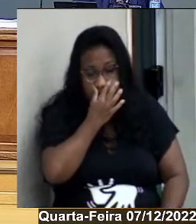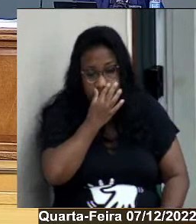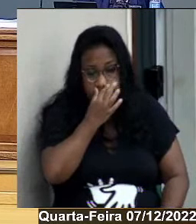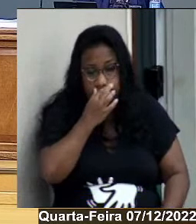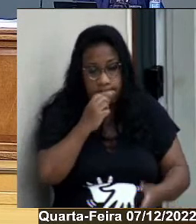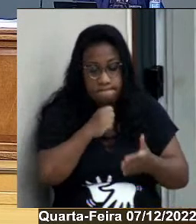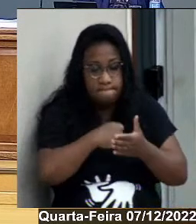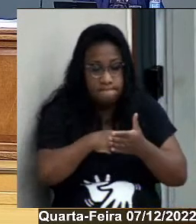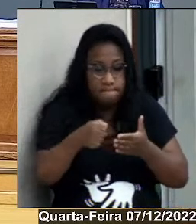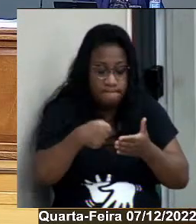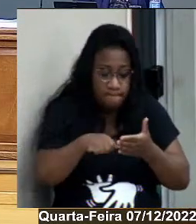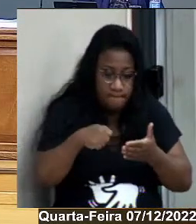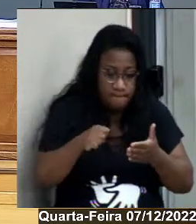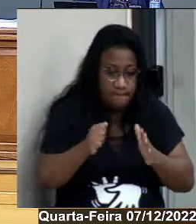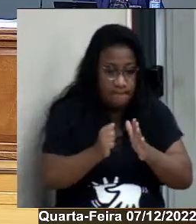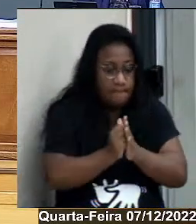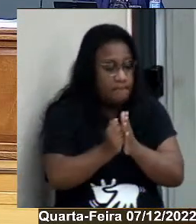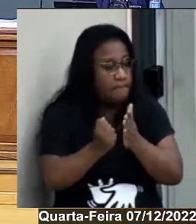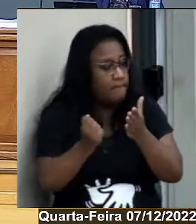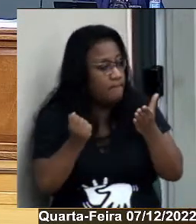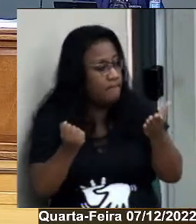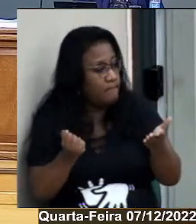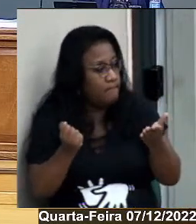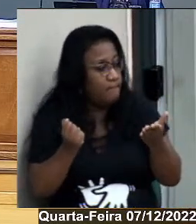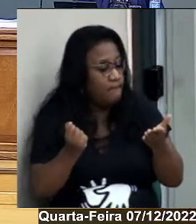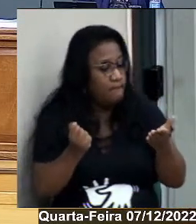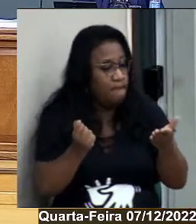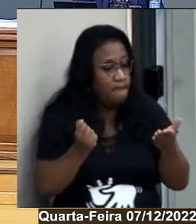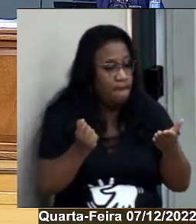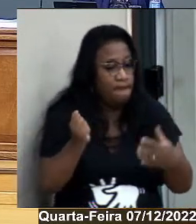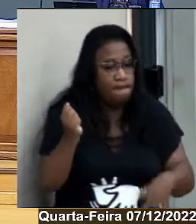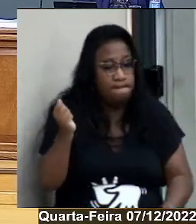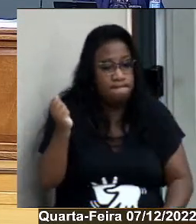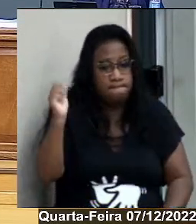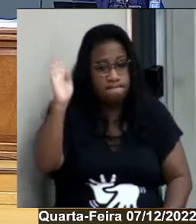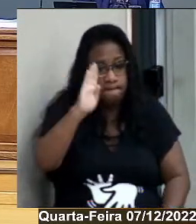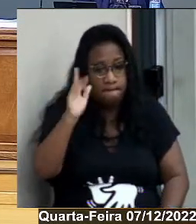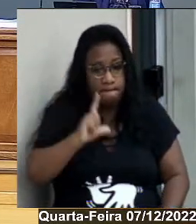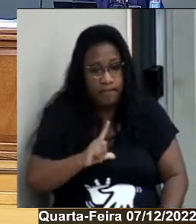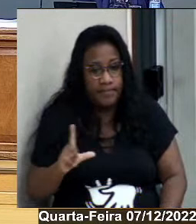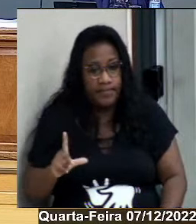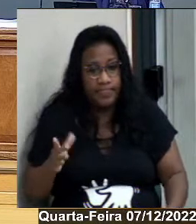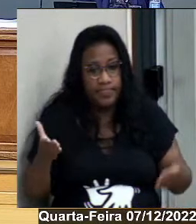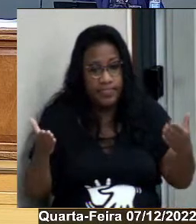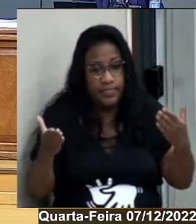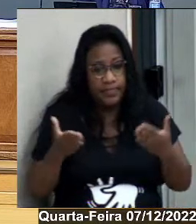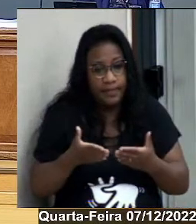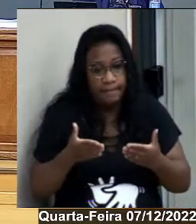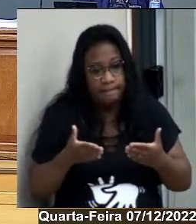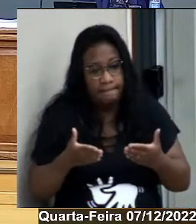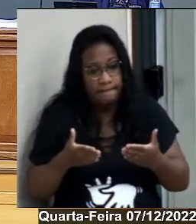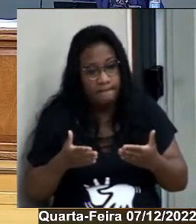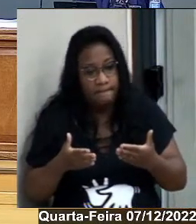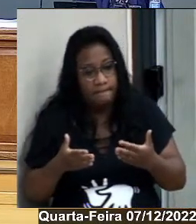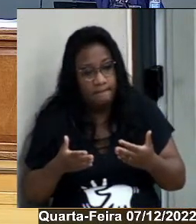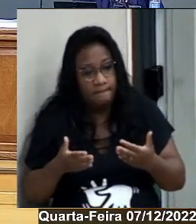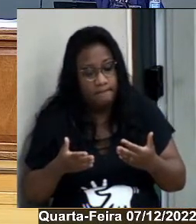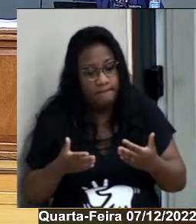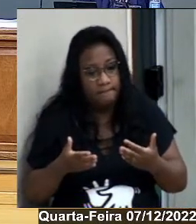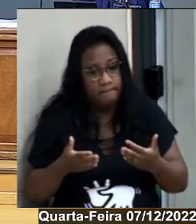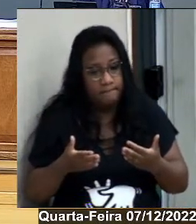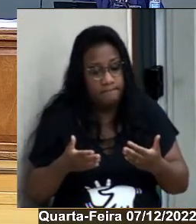seja registrado em ata a retificação do voto do vereador Bobilhão Caxias na